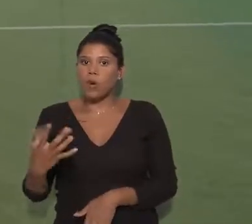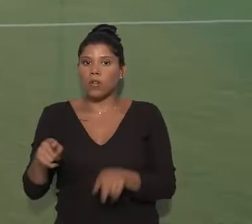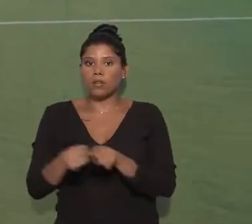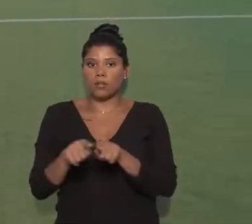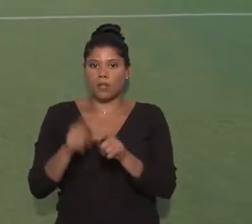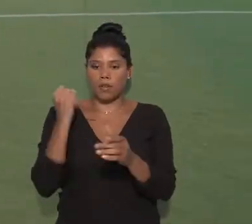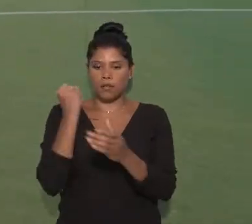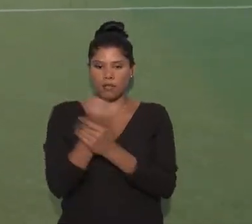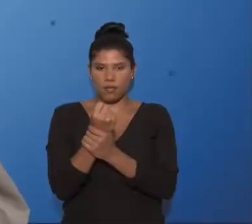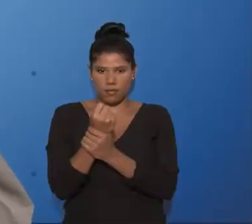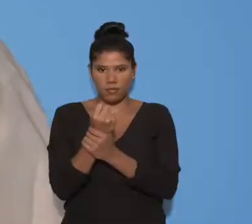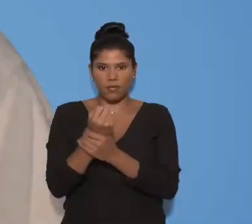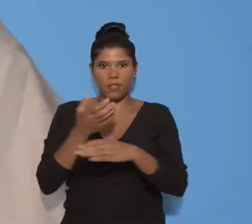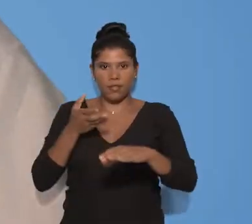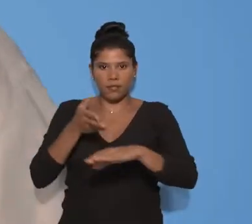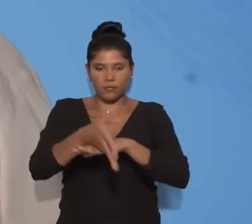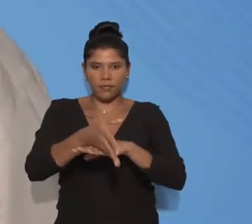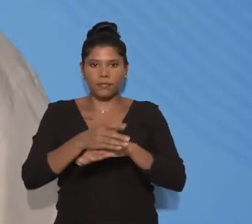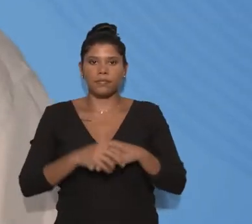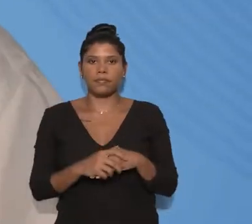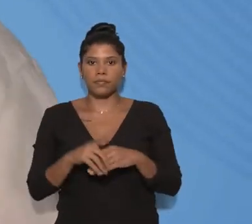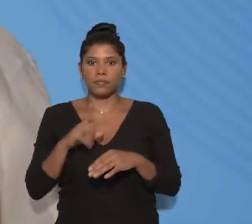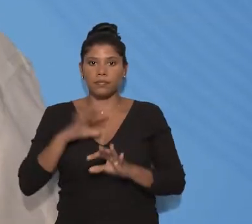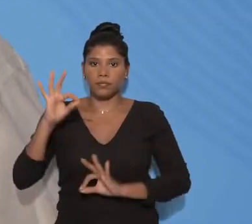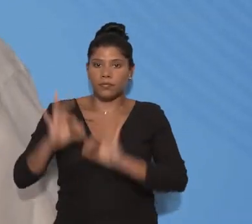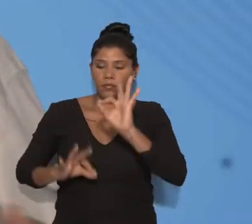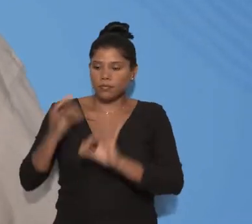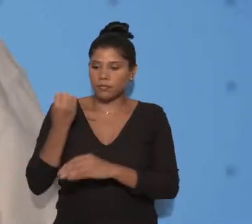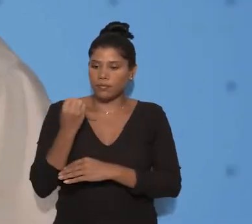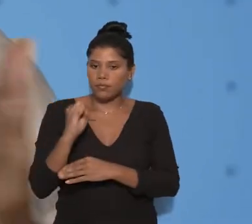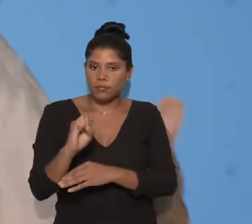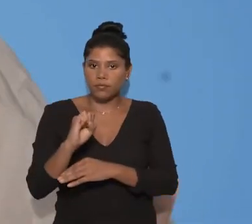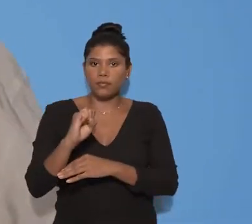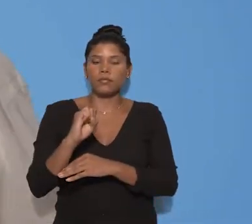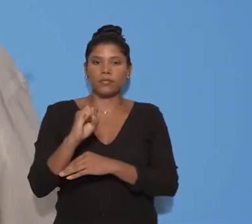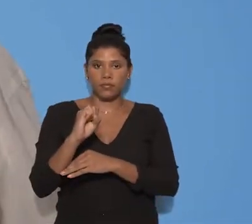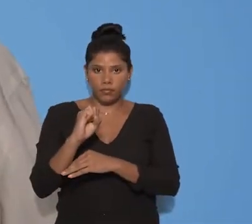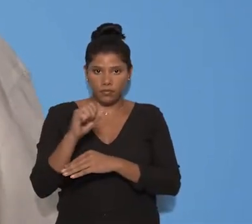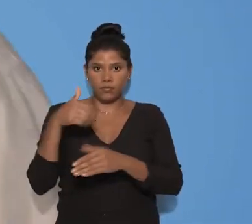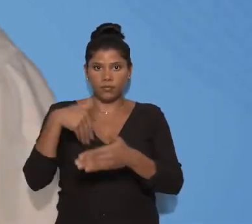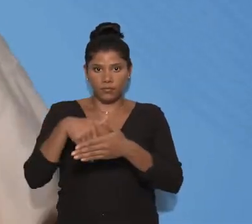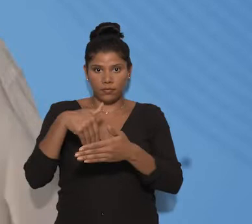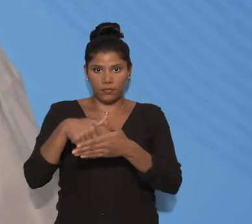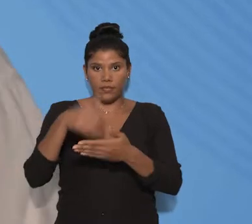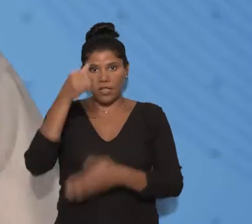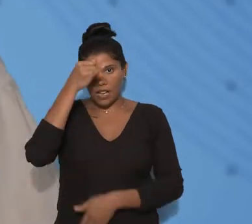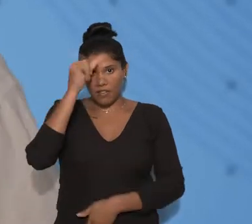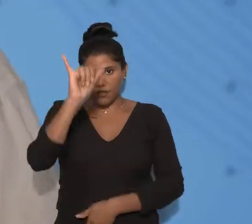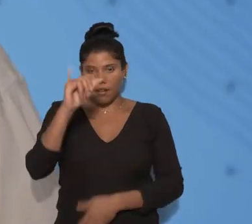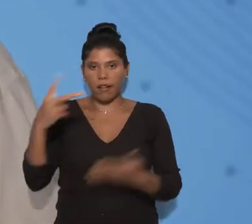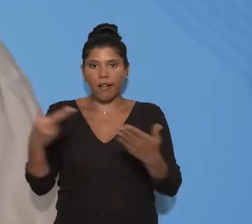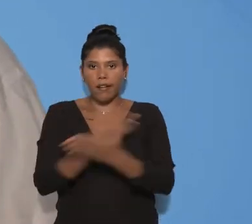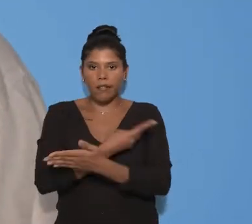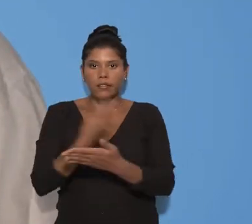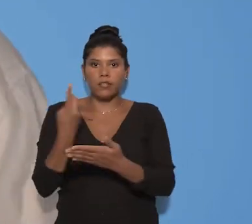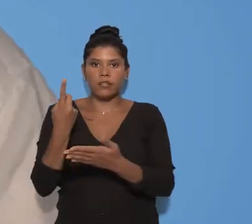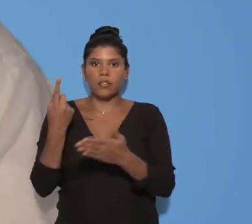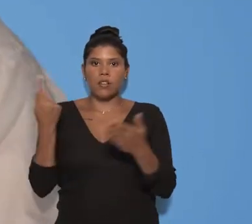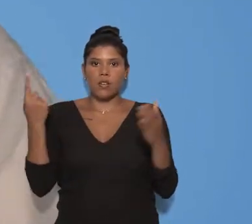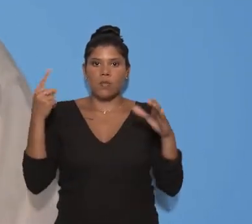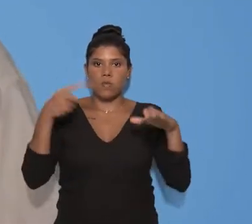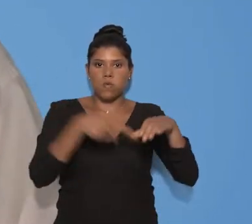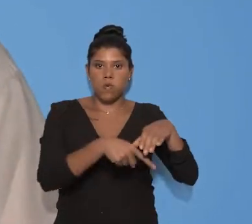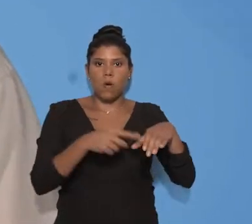e agressiva no ataque. Sustentar a defesa, proteger o seu arco, no caso do futebol, evitar o gol adversário e, ao mesmo